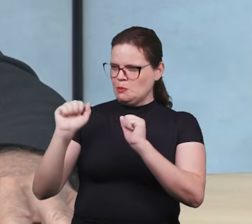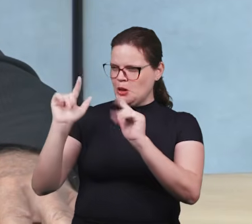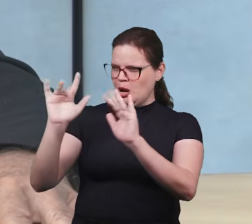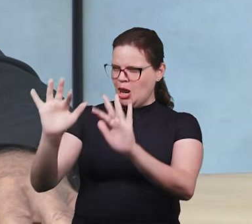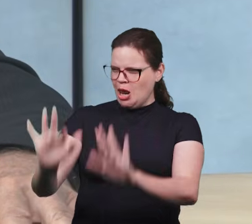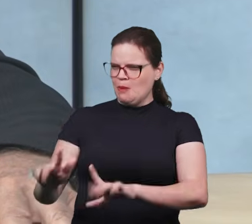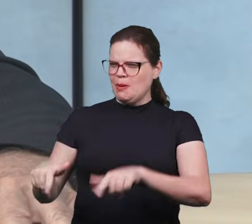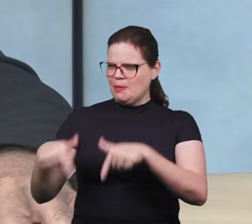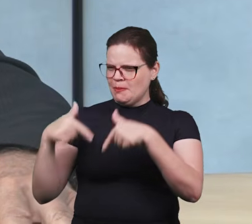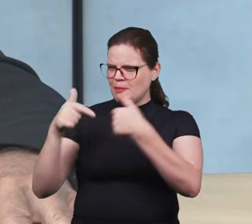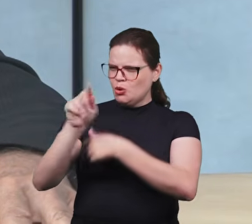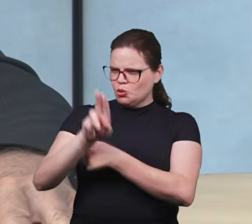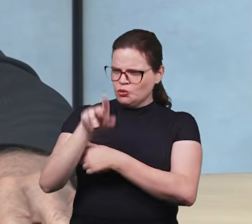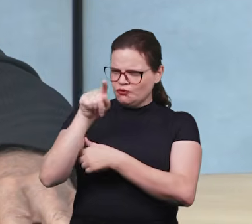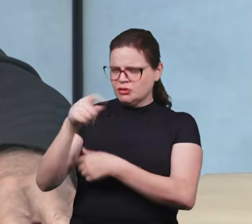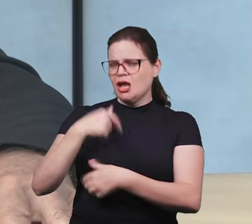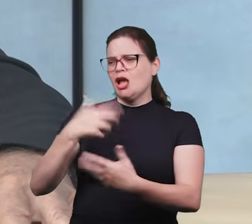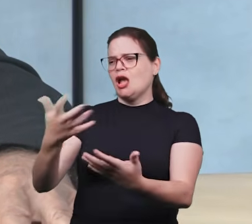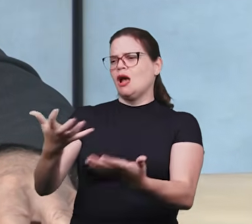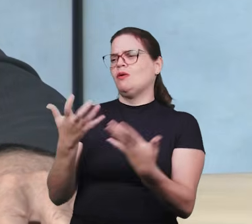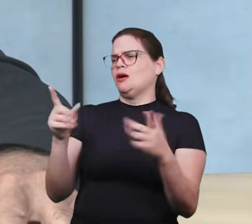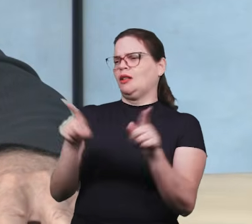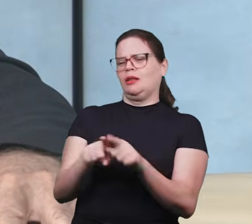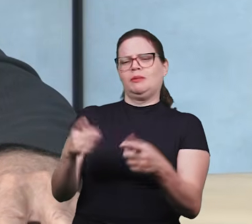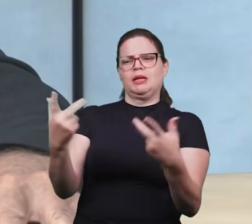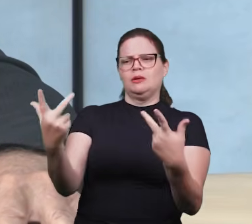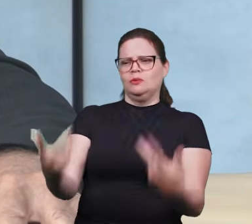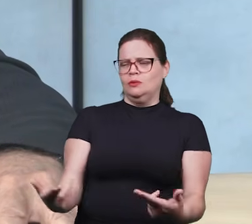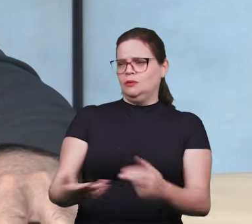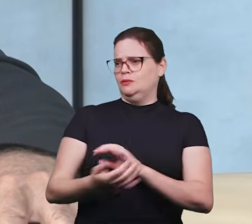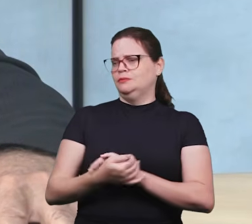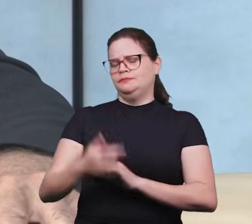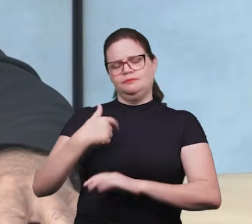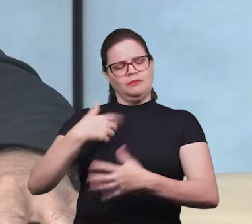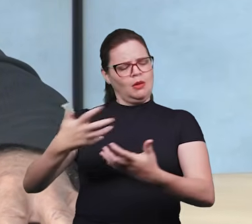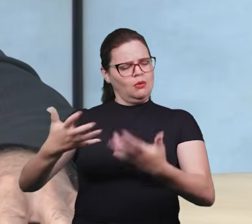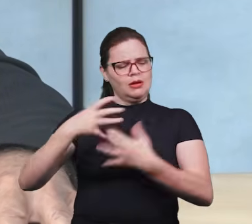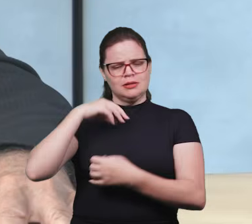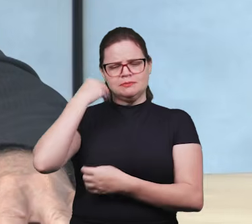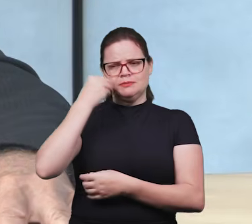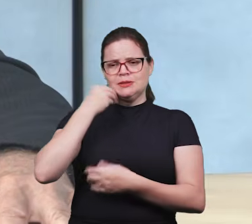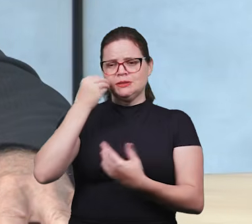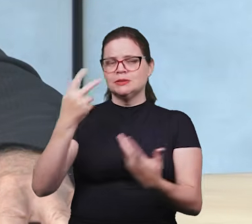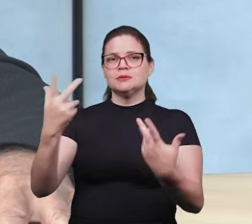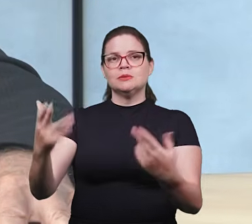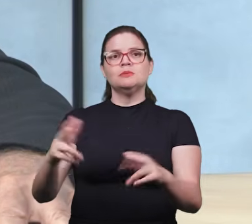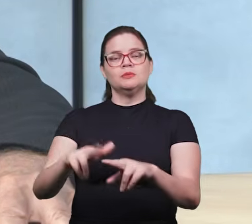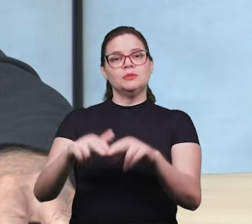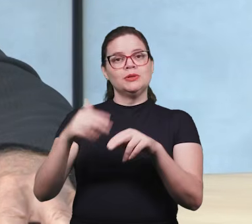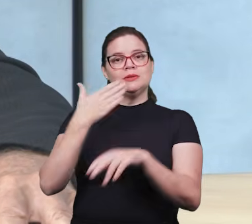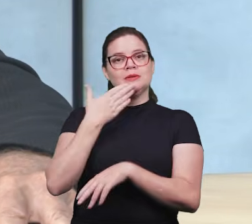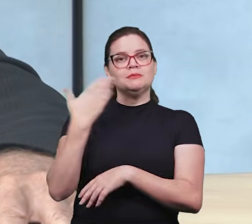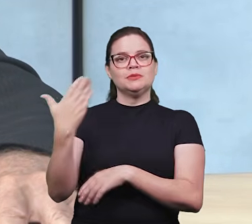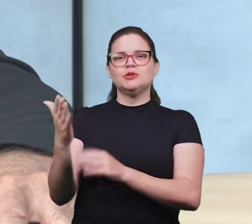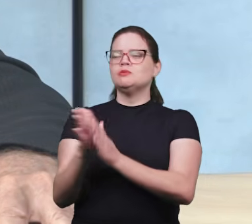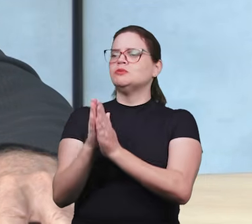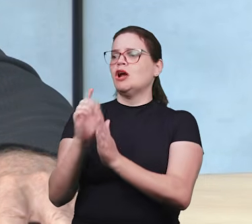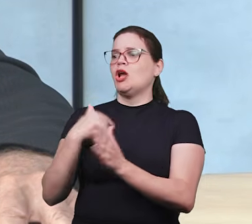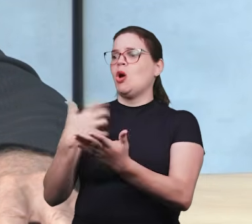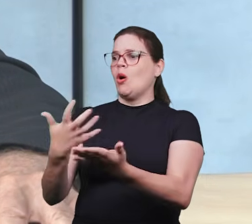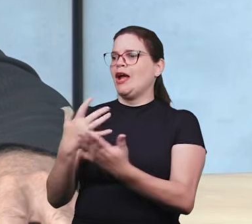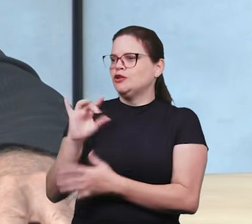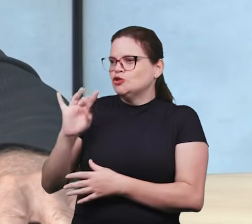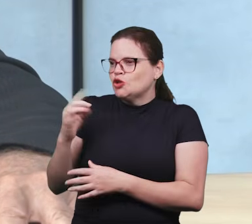como que o Senhor operou através de Elias, e o desejo dele é ter a mesma experiência. Por isso ele pediu a Elias